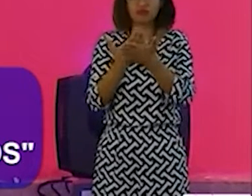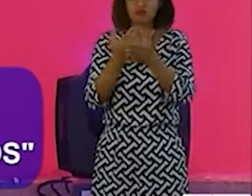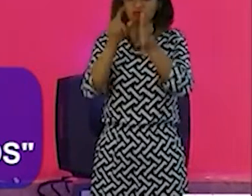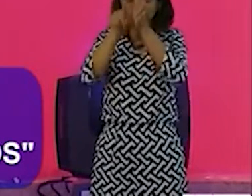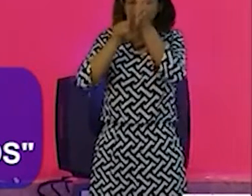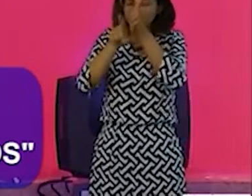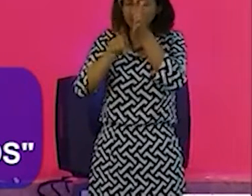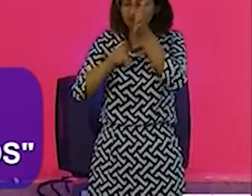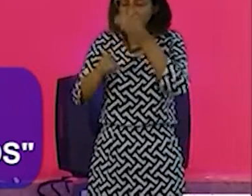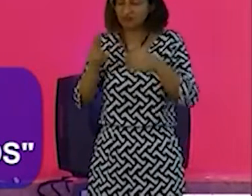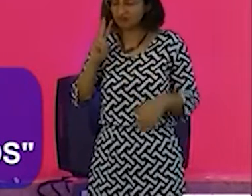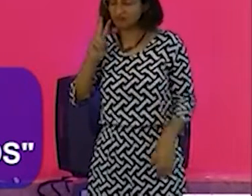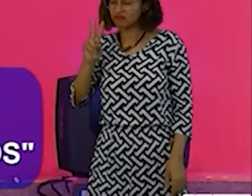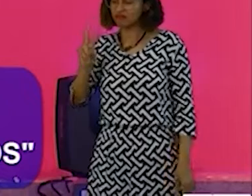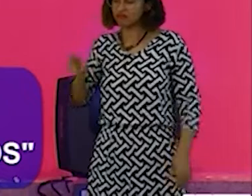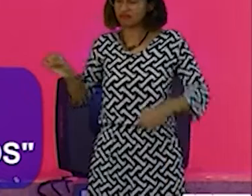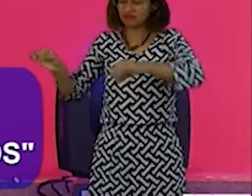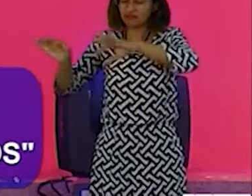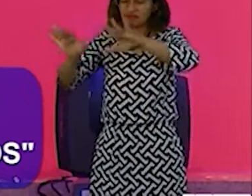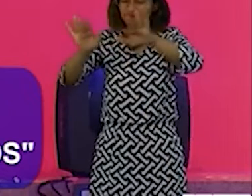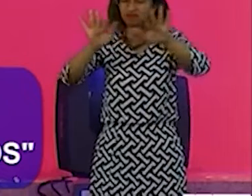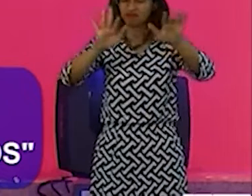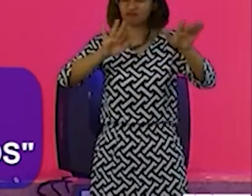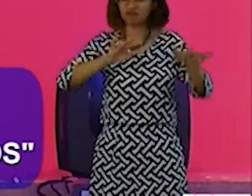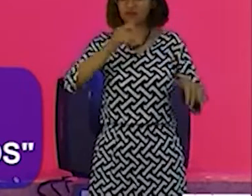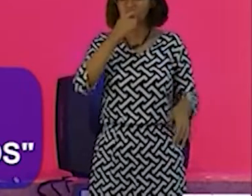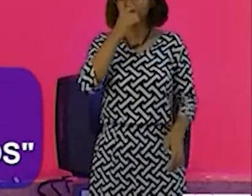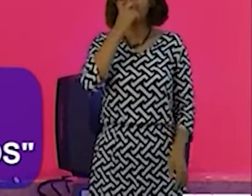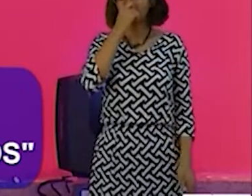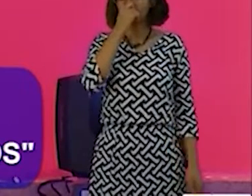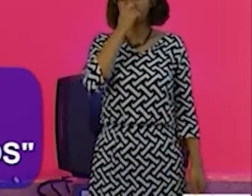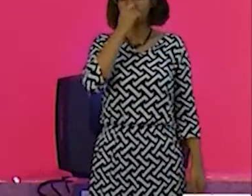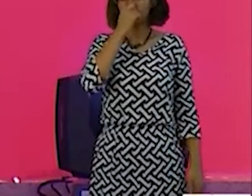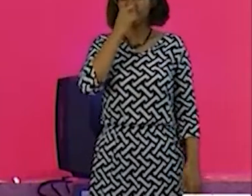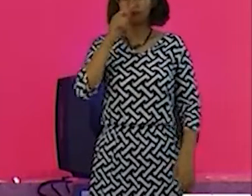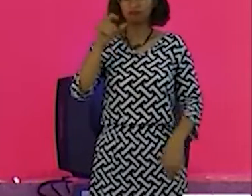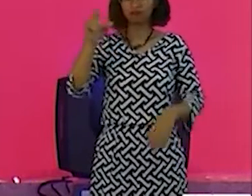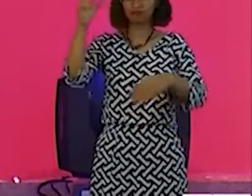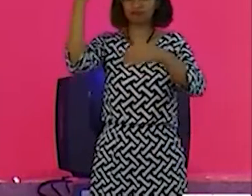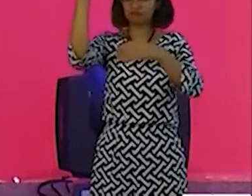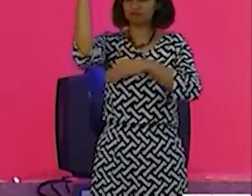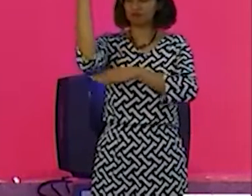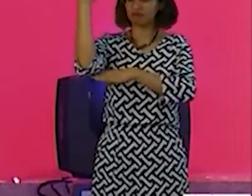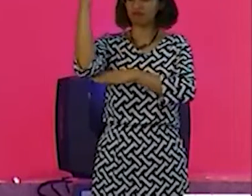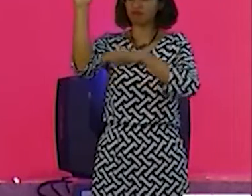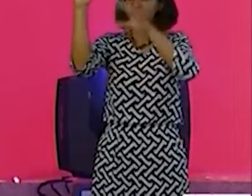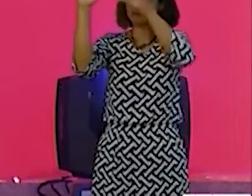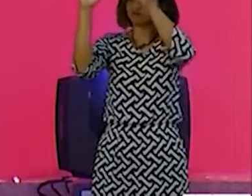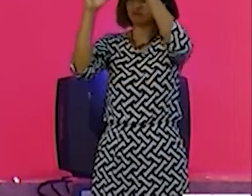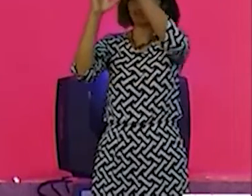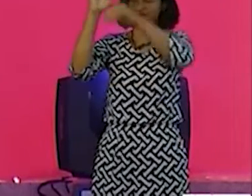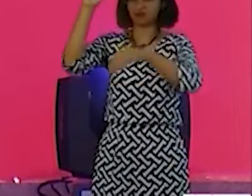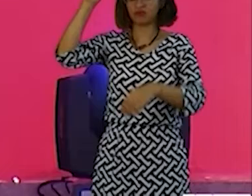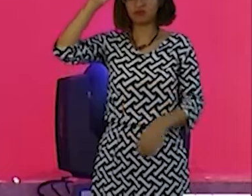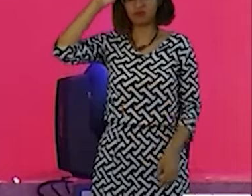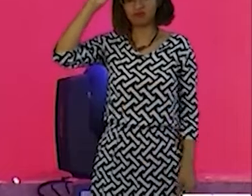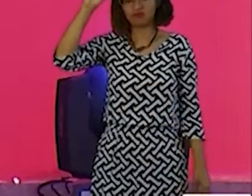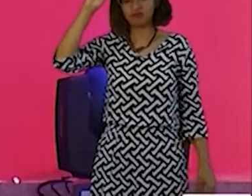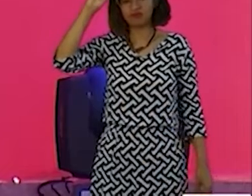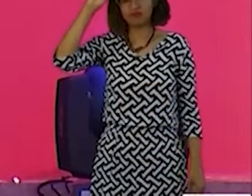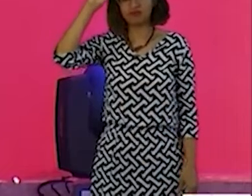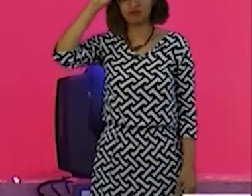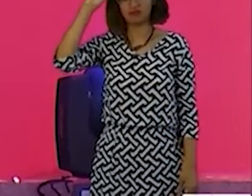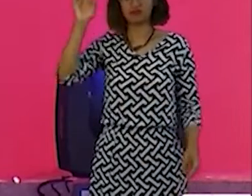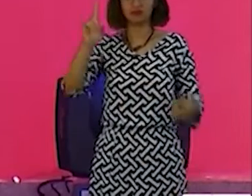a terra, de gafanhotos, comendo, devorando e destruindo tudo. O exército invasor e os